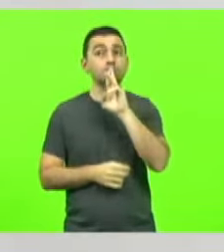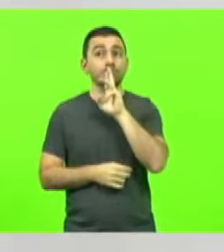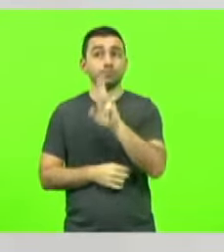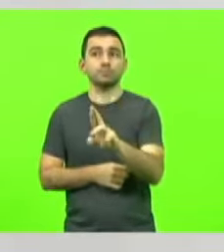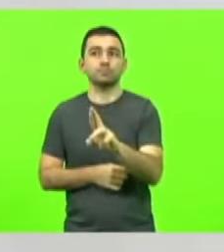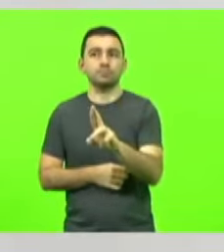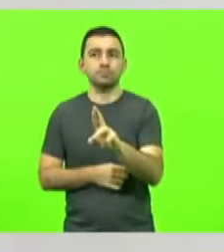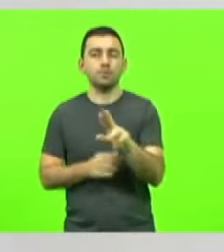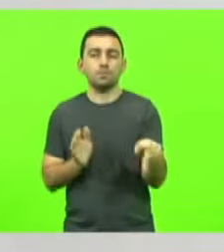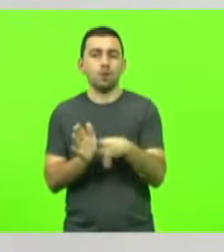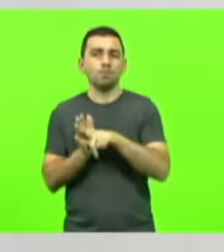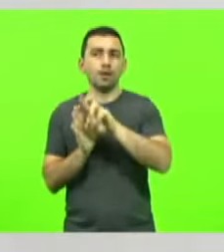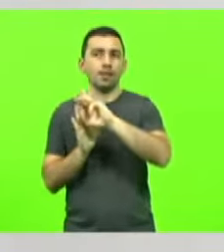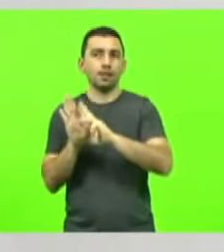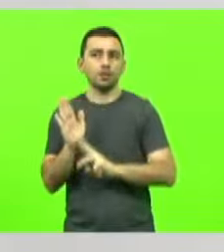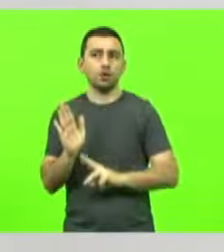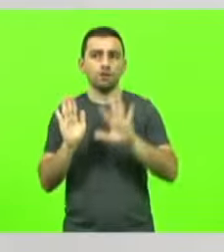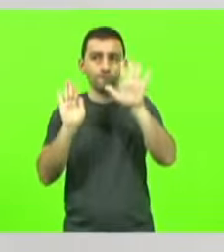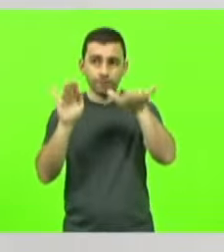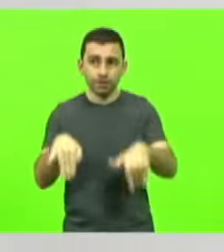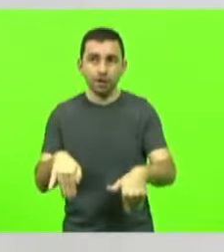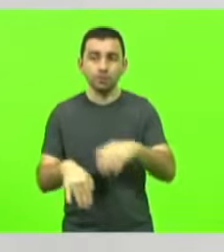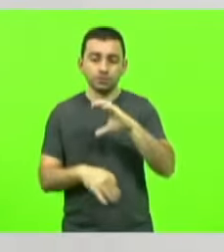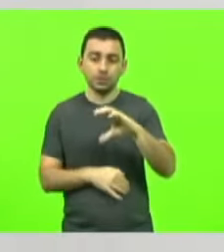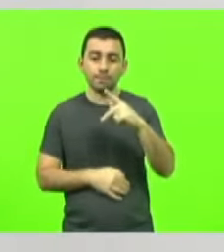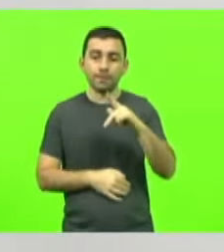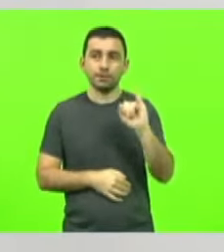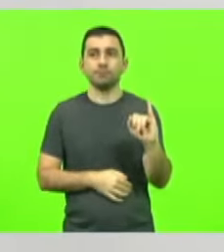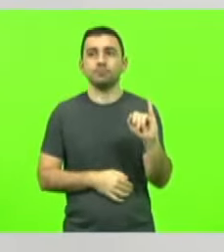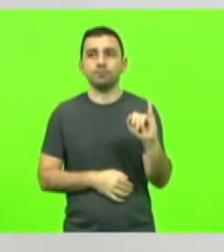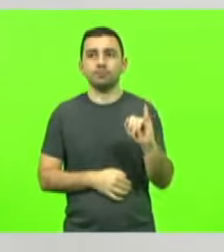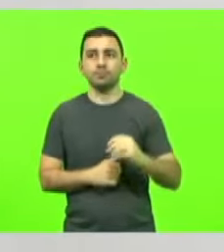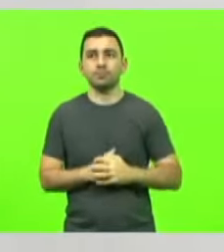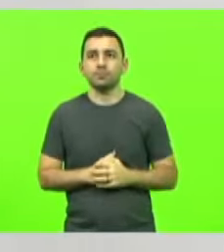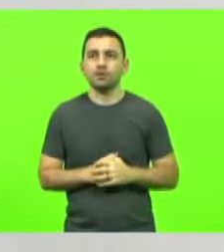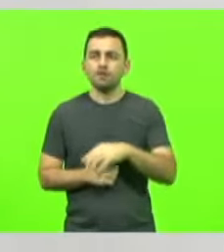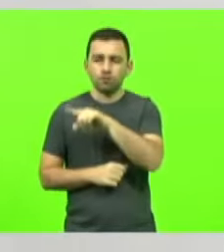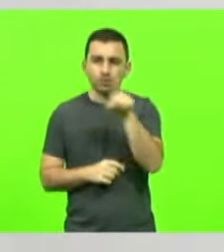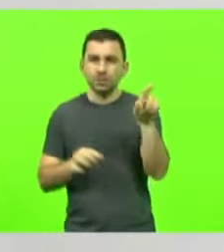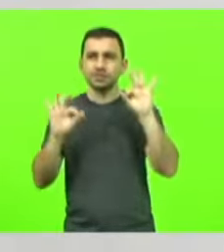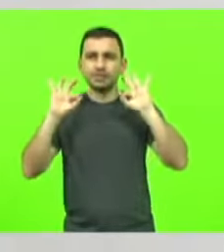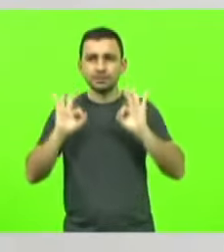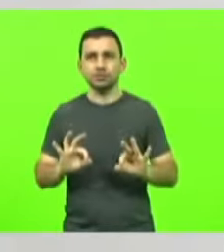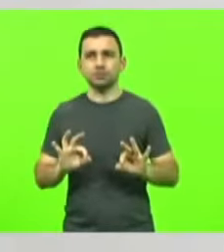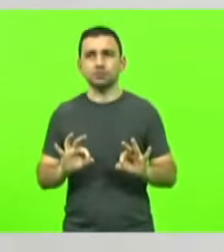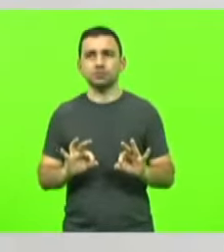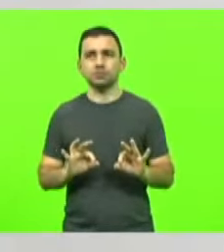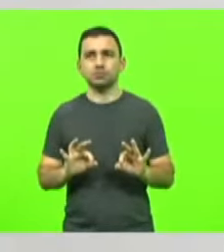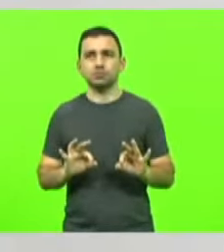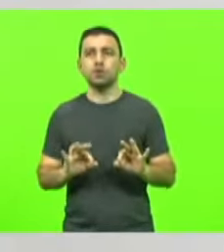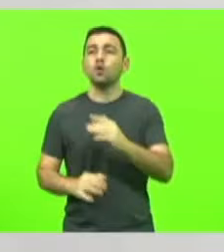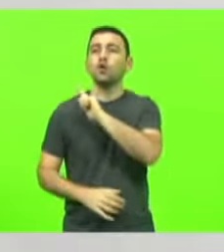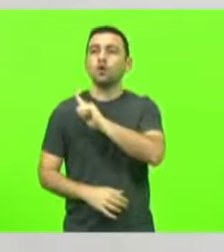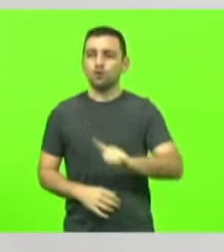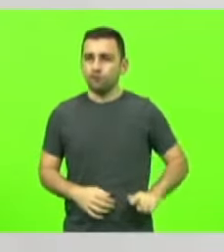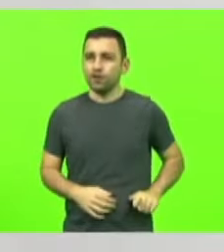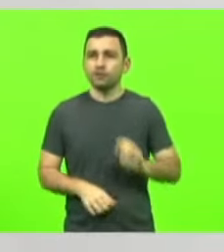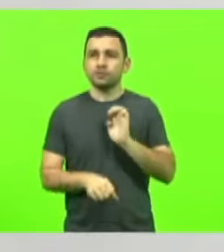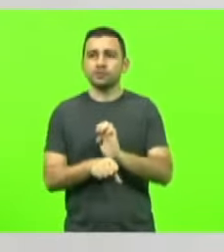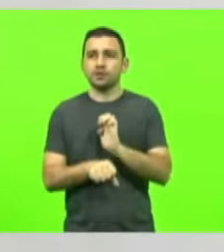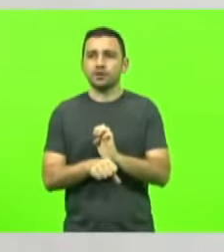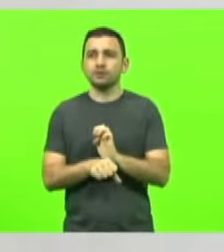do relatório final da CPI dos respiradores. Podem ter absoluta certeza, governo do Estado, que